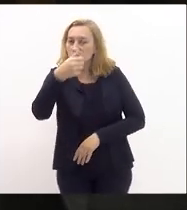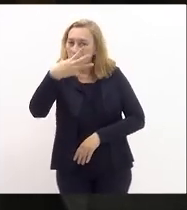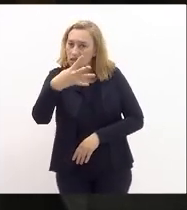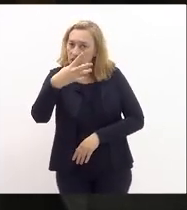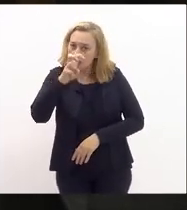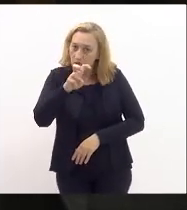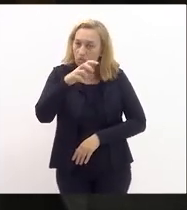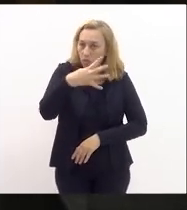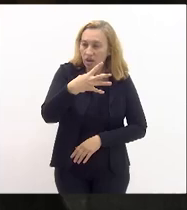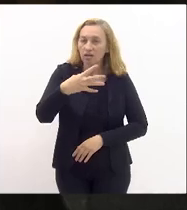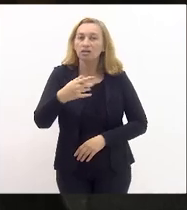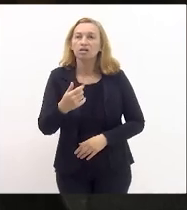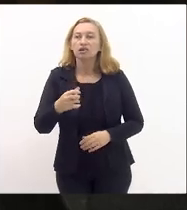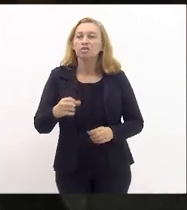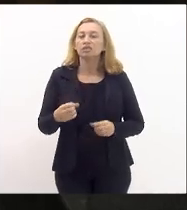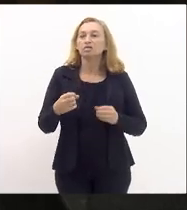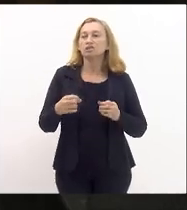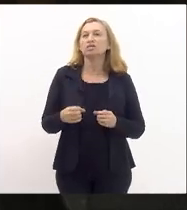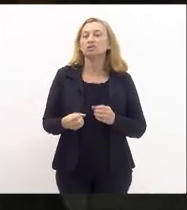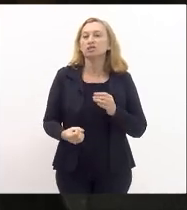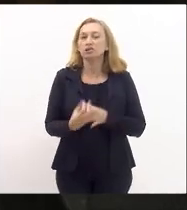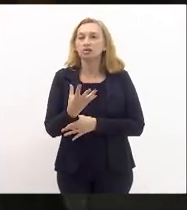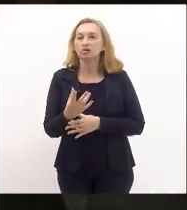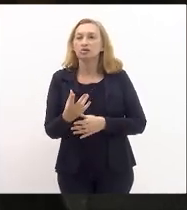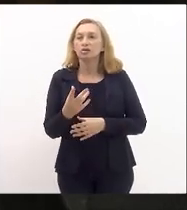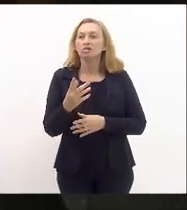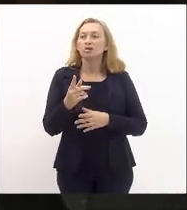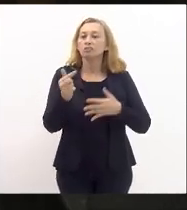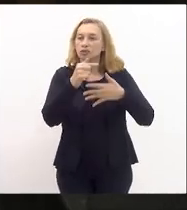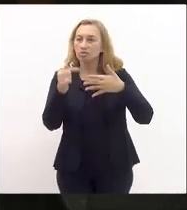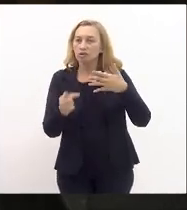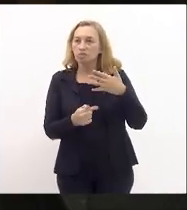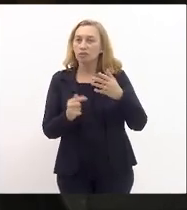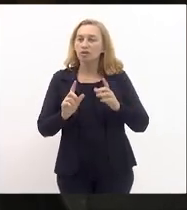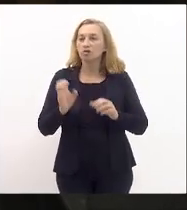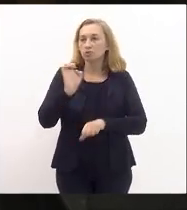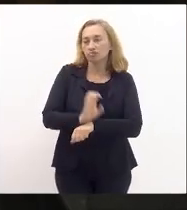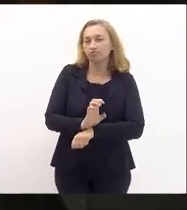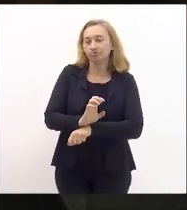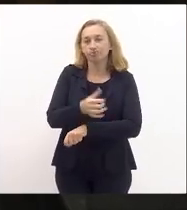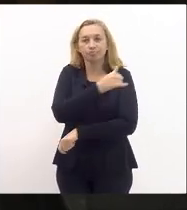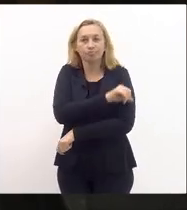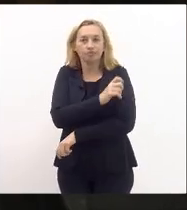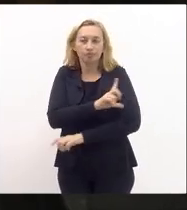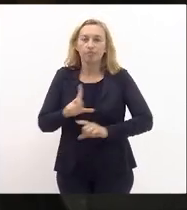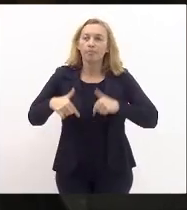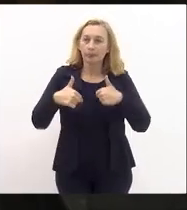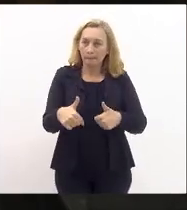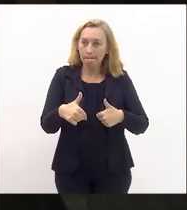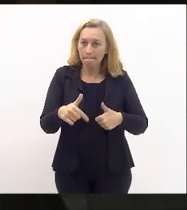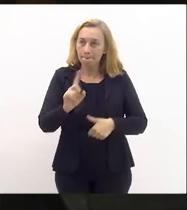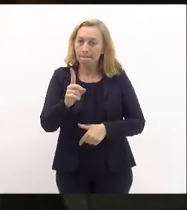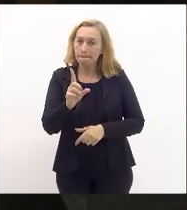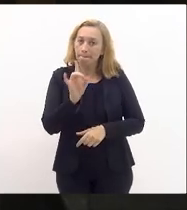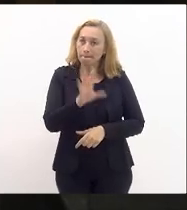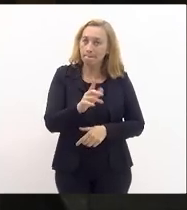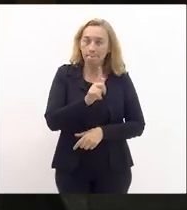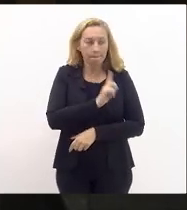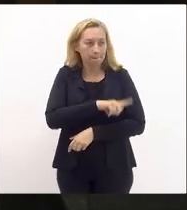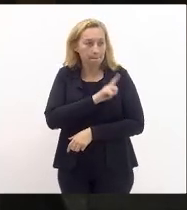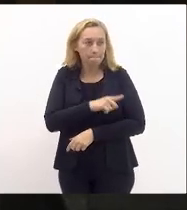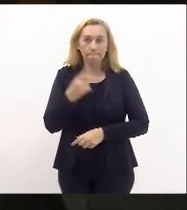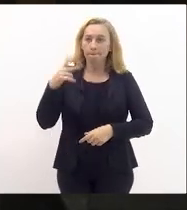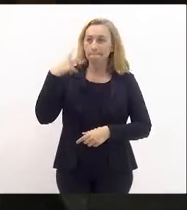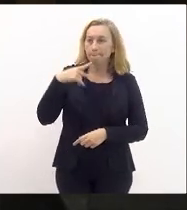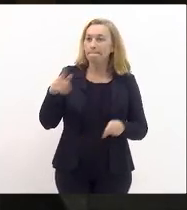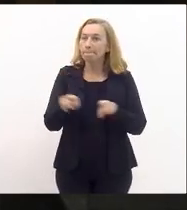estabeleceu parâmetros para que o Estado do Rio de Janeiro passasse a atuar ativamente, não só no gerenciamento das políticas, mas